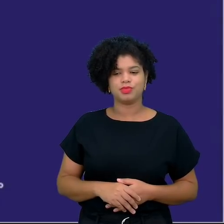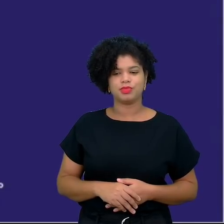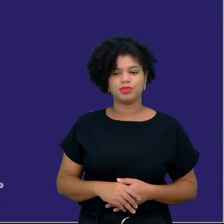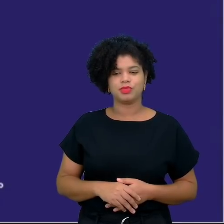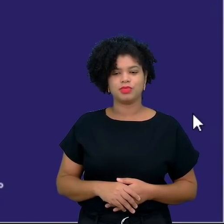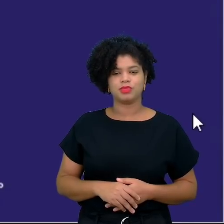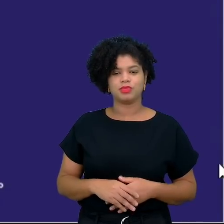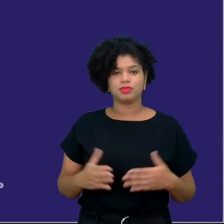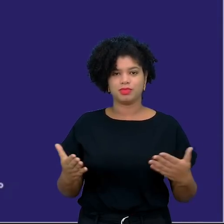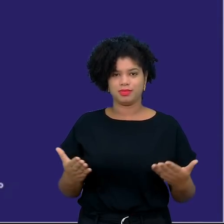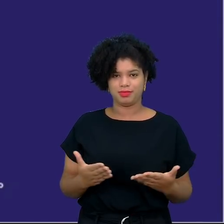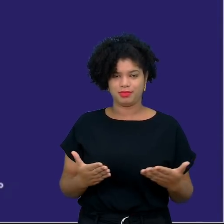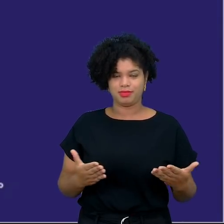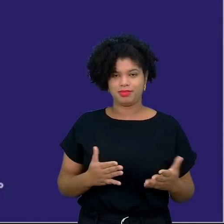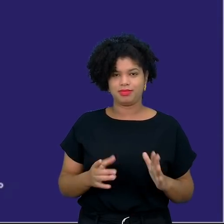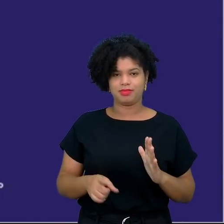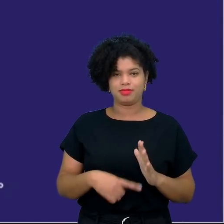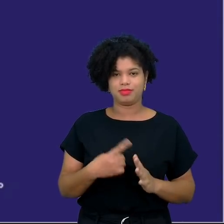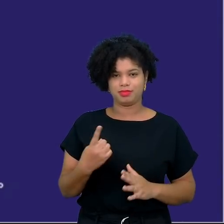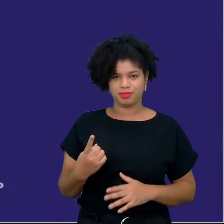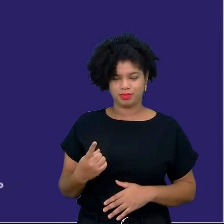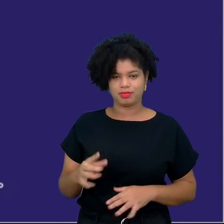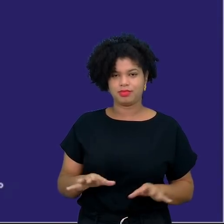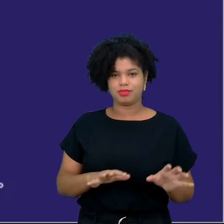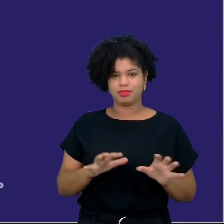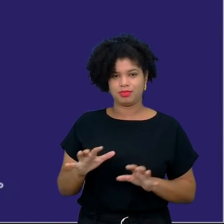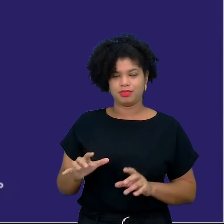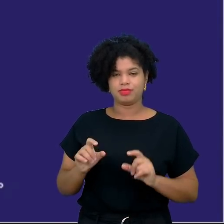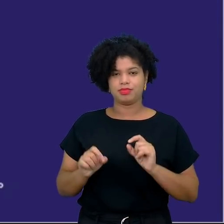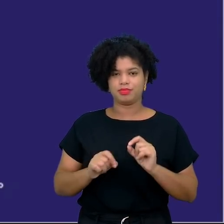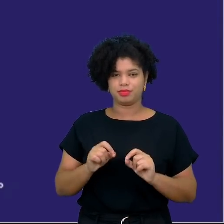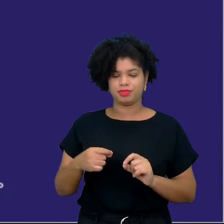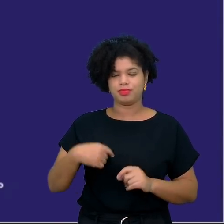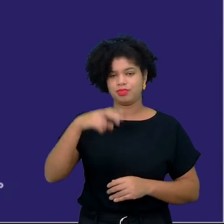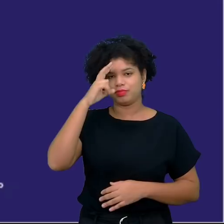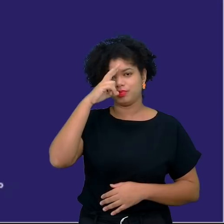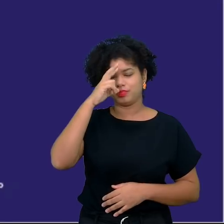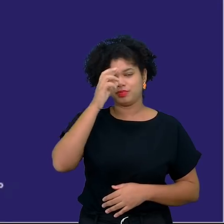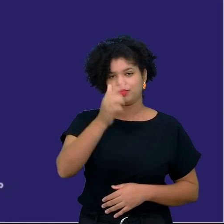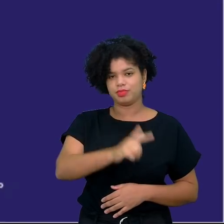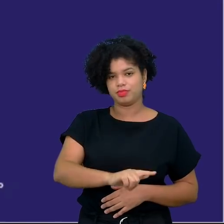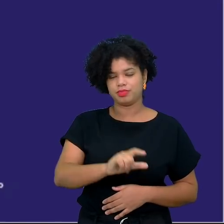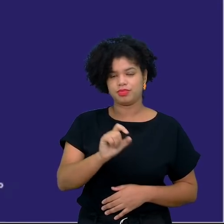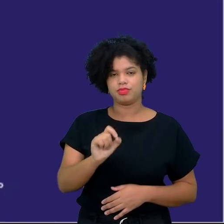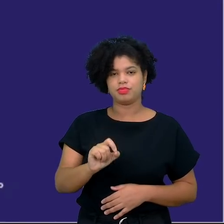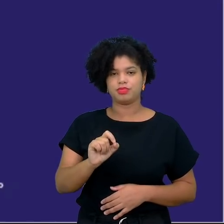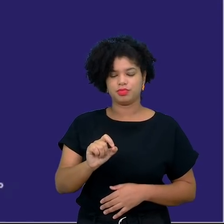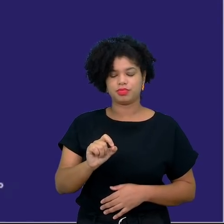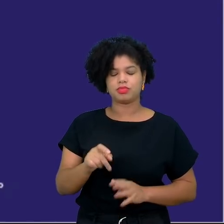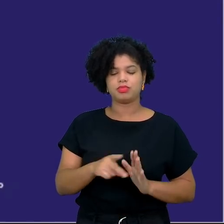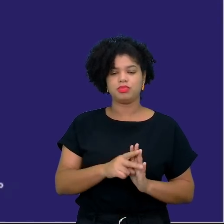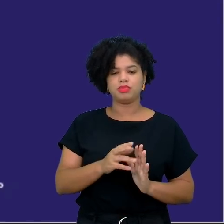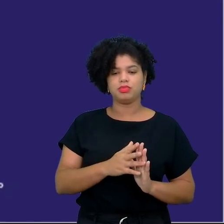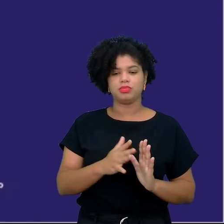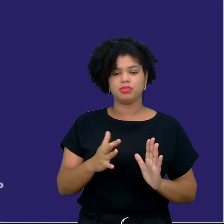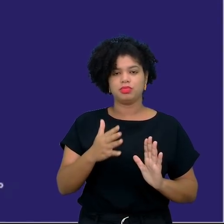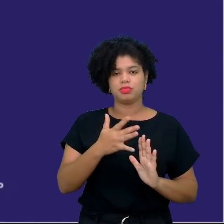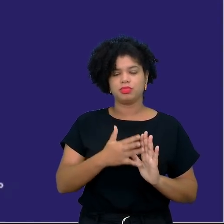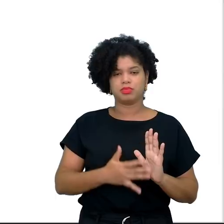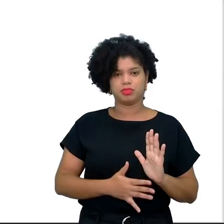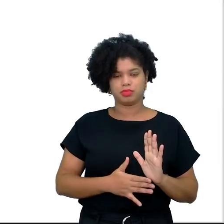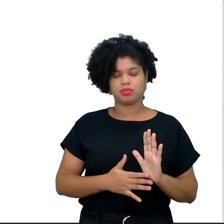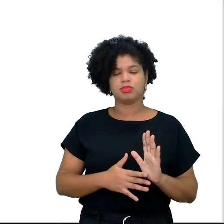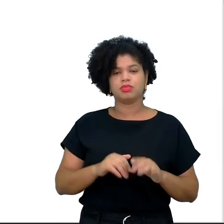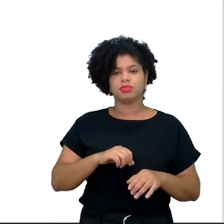E agora, no nosso primeiro momento, a gente vai retomar um pouquinho, né, do roteiro formativo do